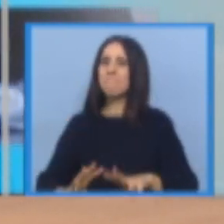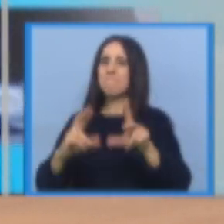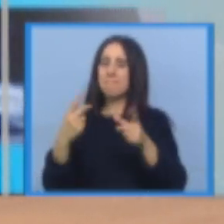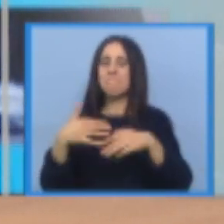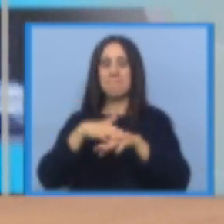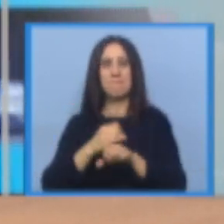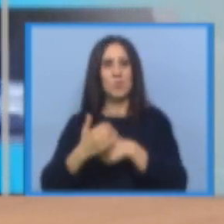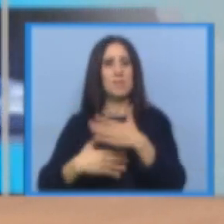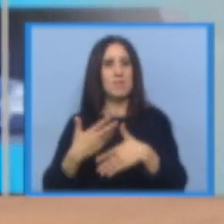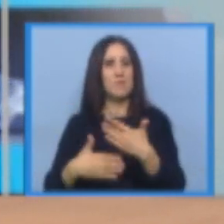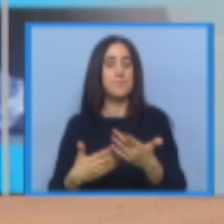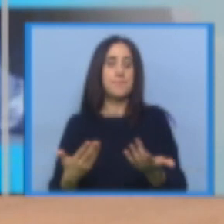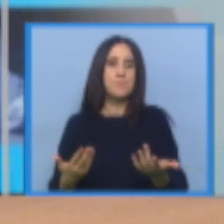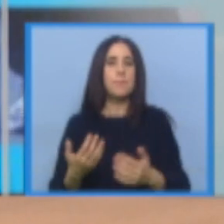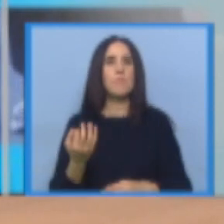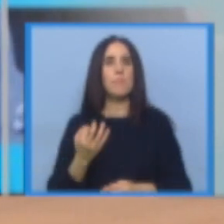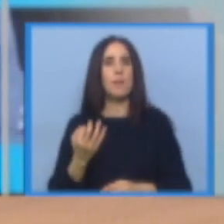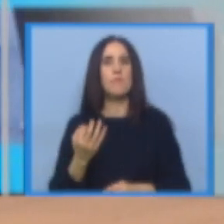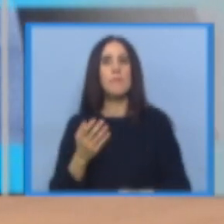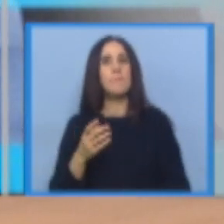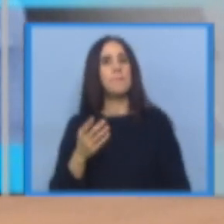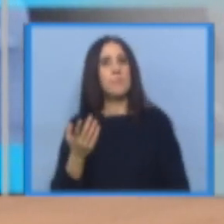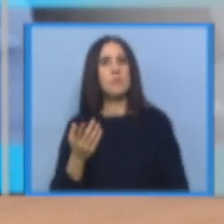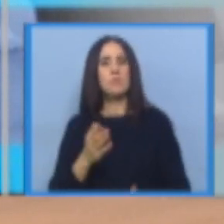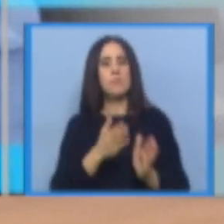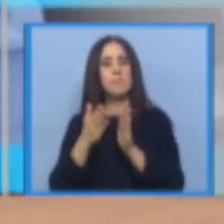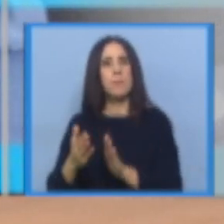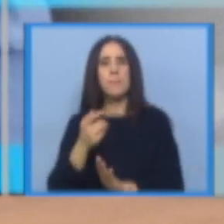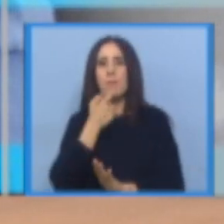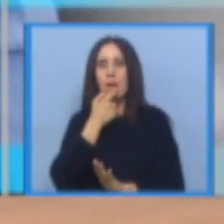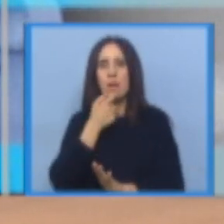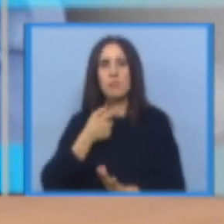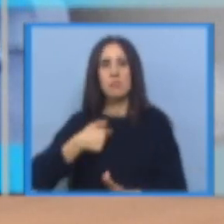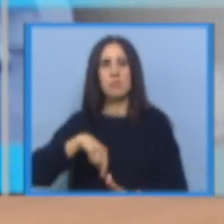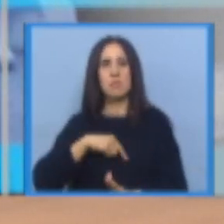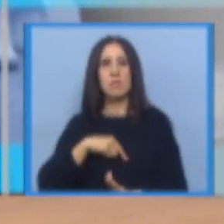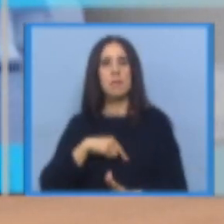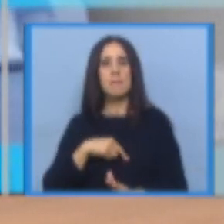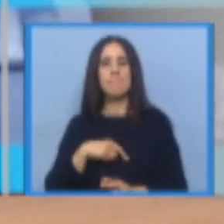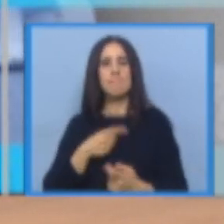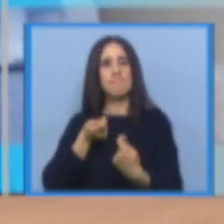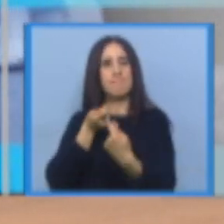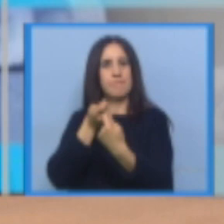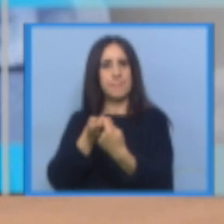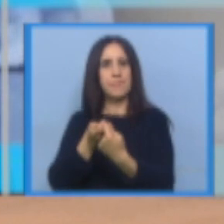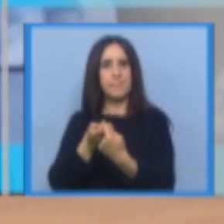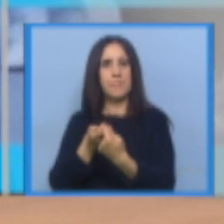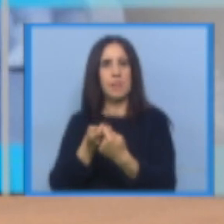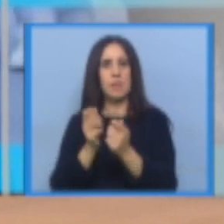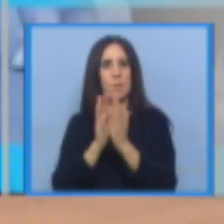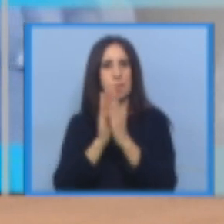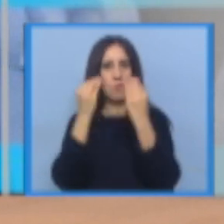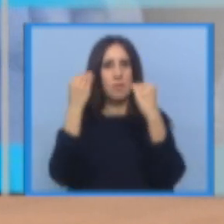tornar produtivos. E, portanto, obviamente que isso também supõe que nós temos que alinhar a